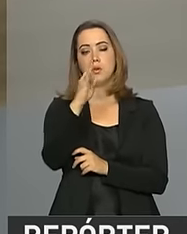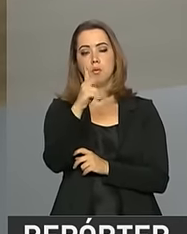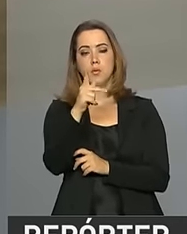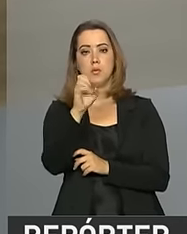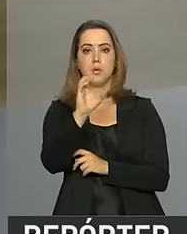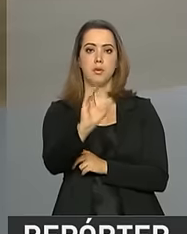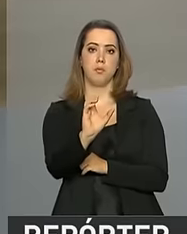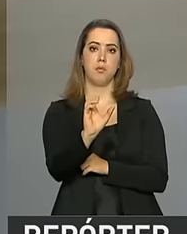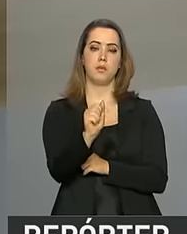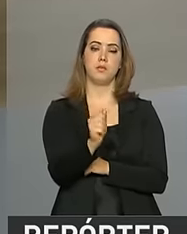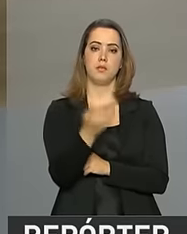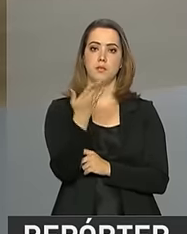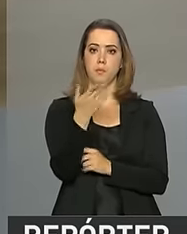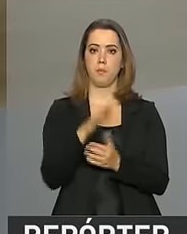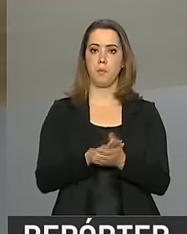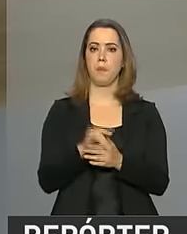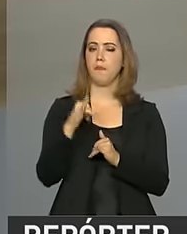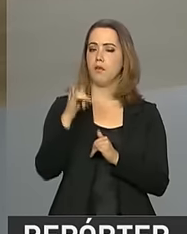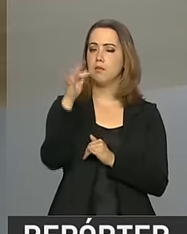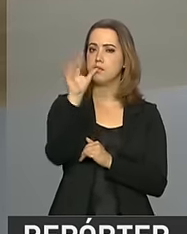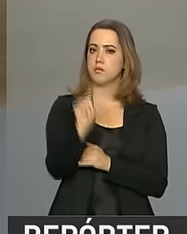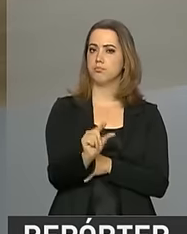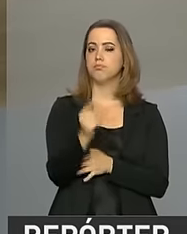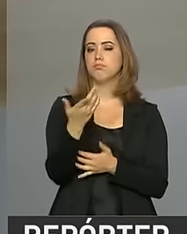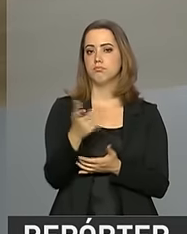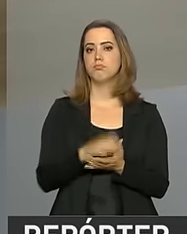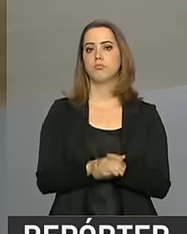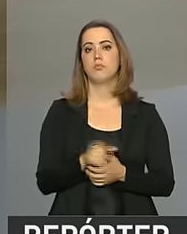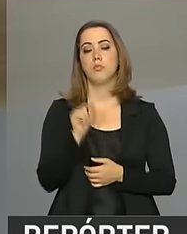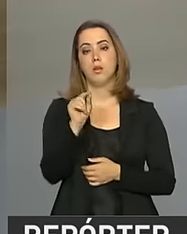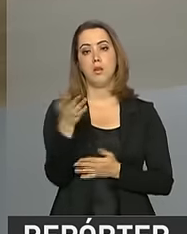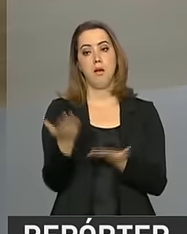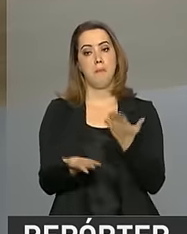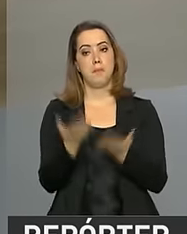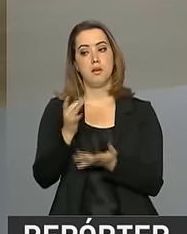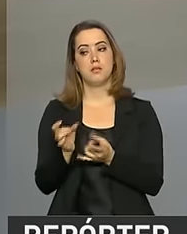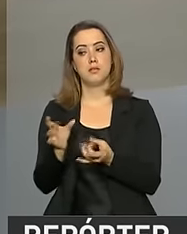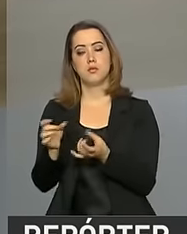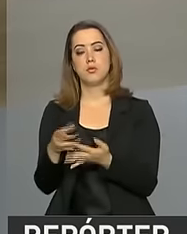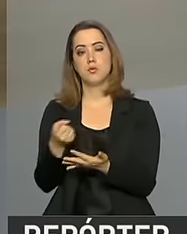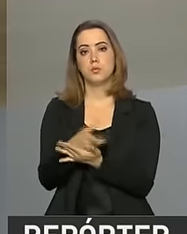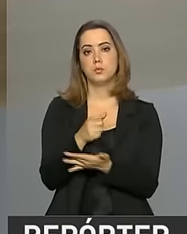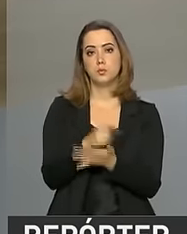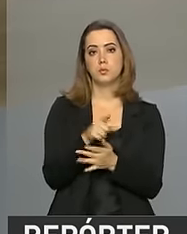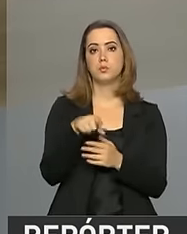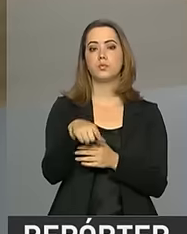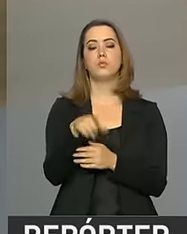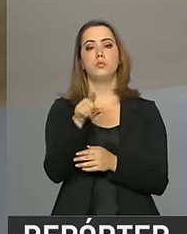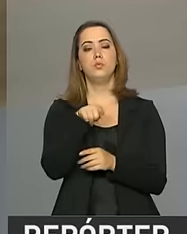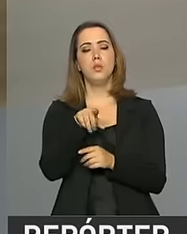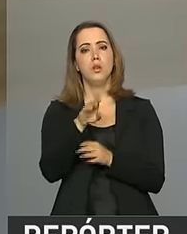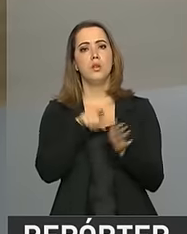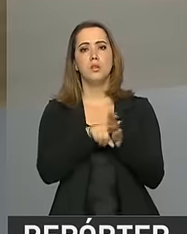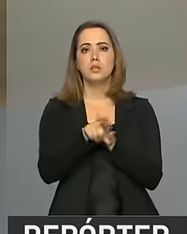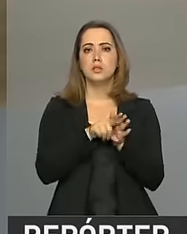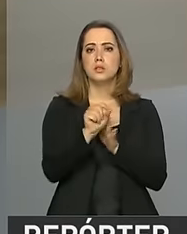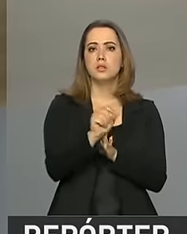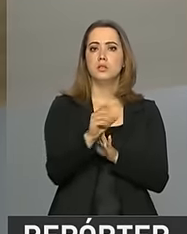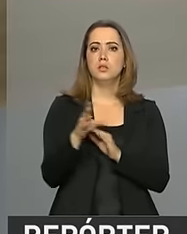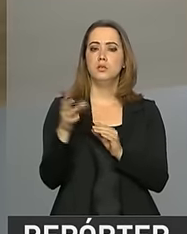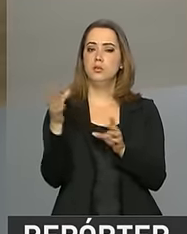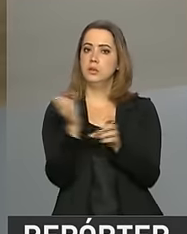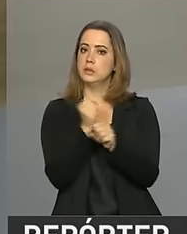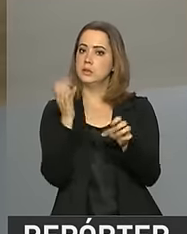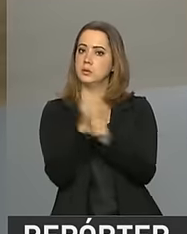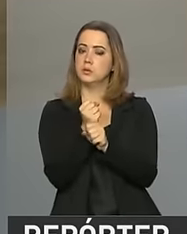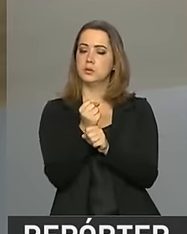ou seja, uma inflação um pouco menor. Em relação à balança comercial, o Boletim Focus estima que vai ocorrer saldo positivo